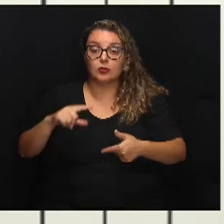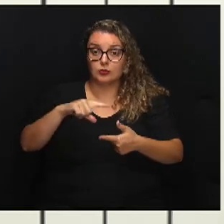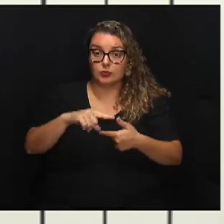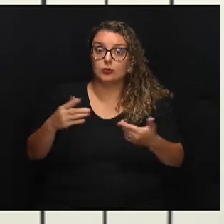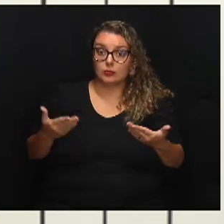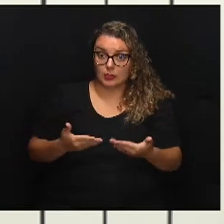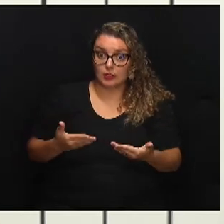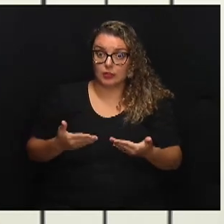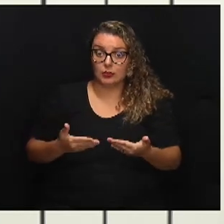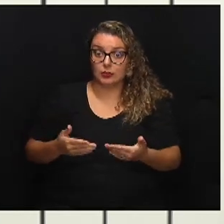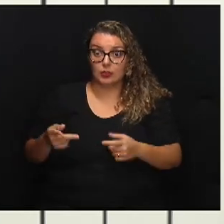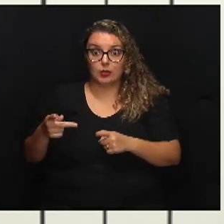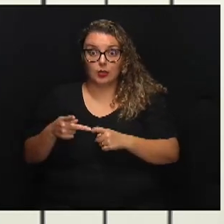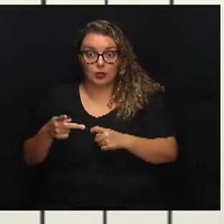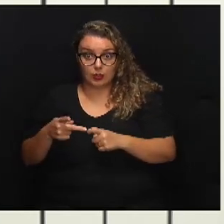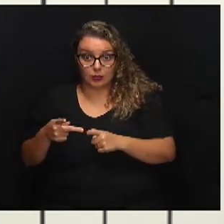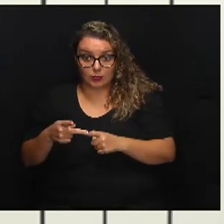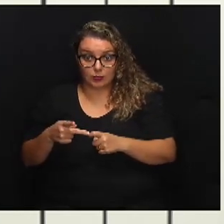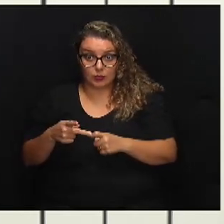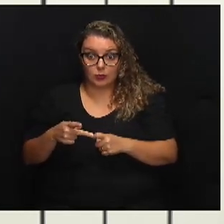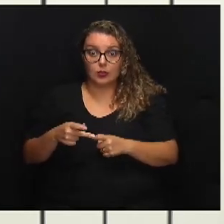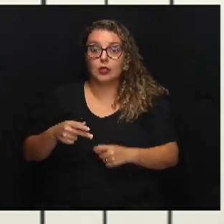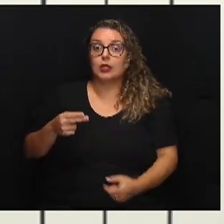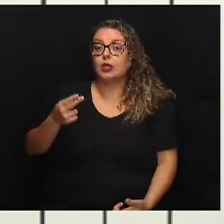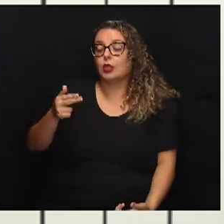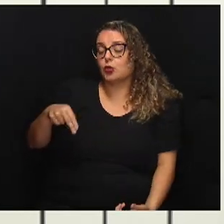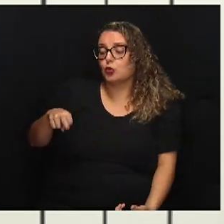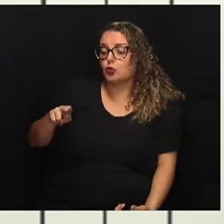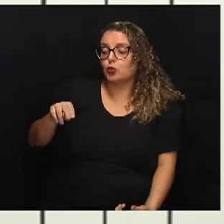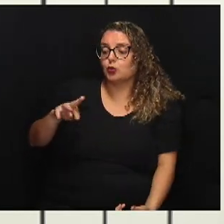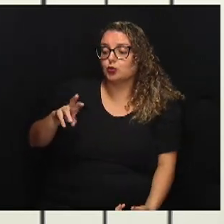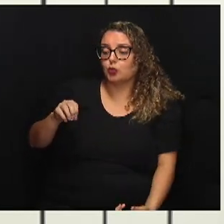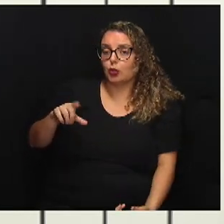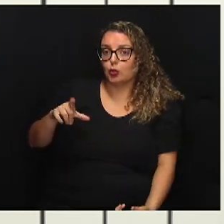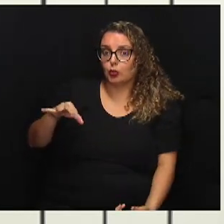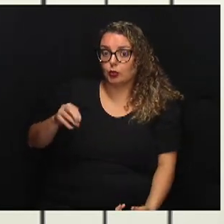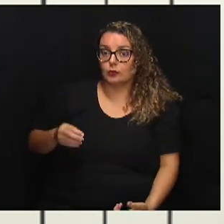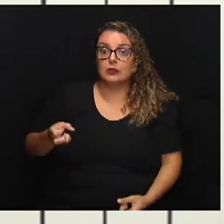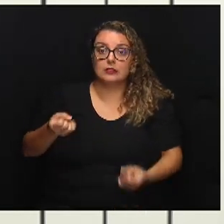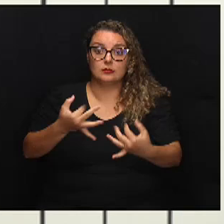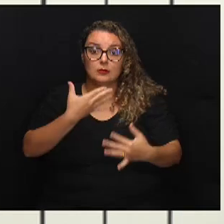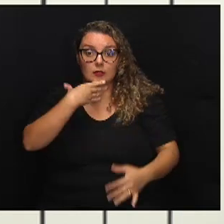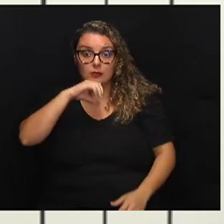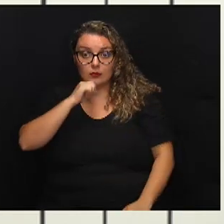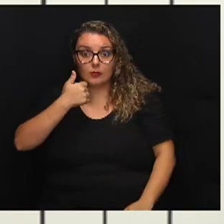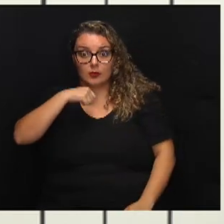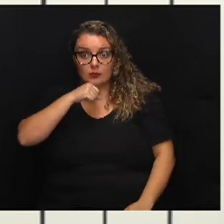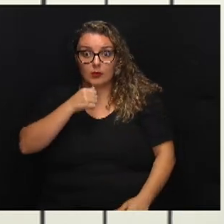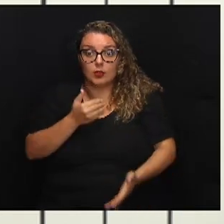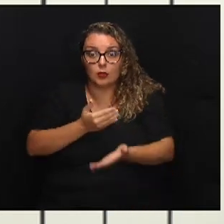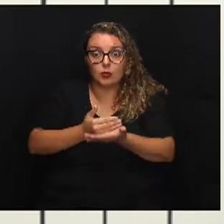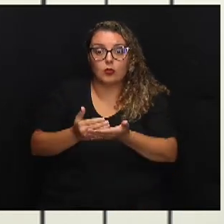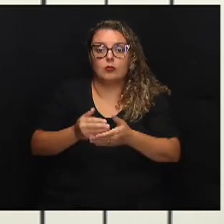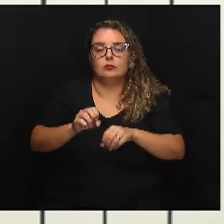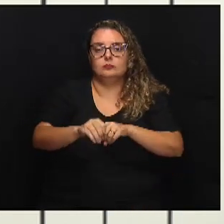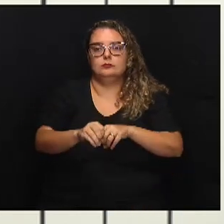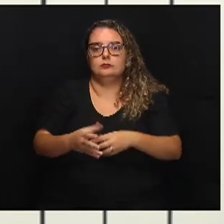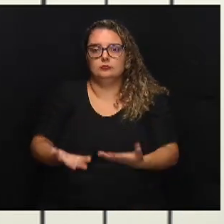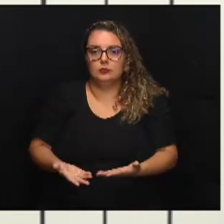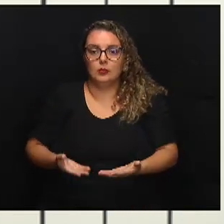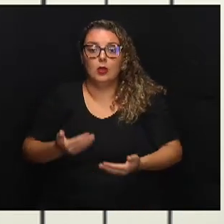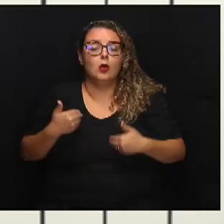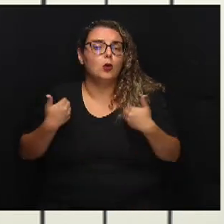hoje, um pediatra e nutrólogo vai explicar como os pais devem fazer essa introdução, quais os